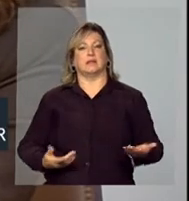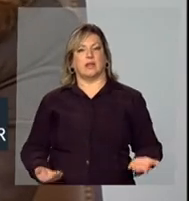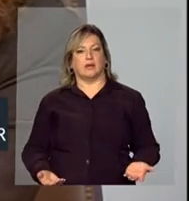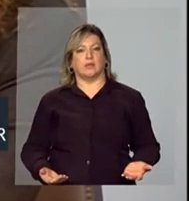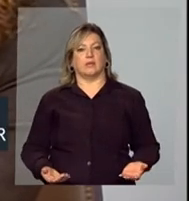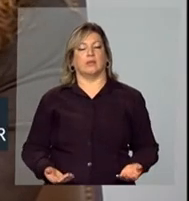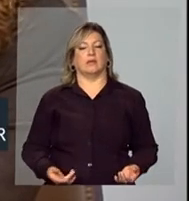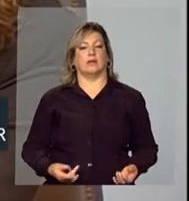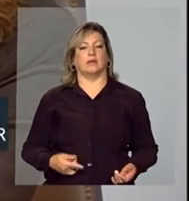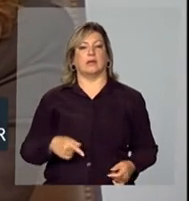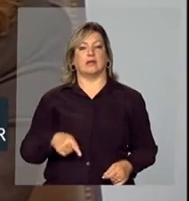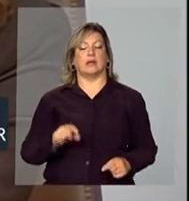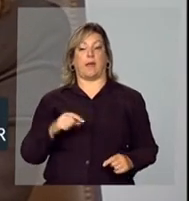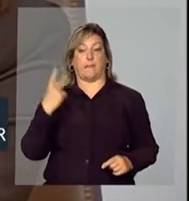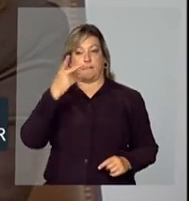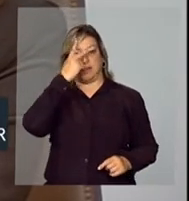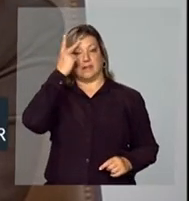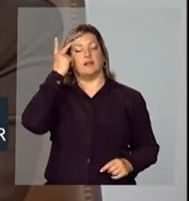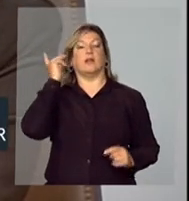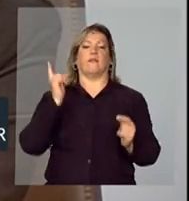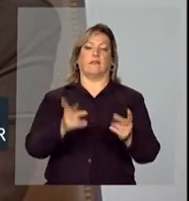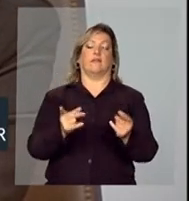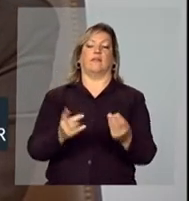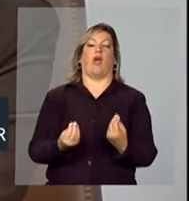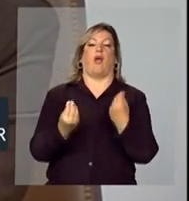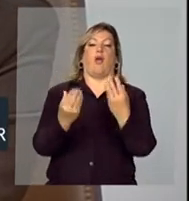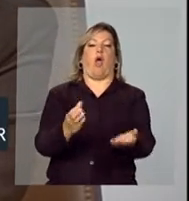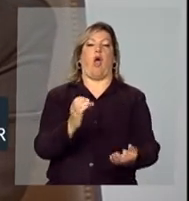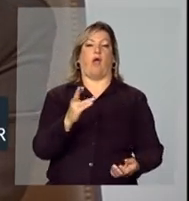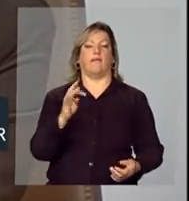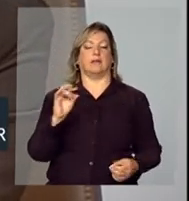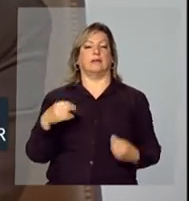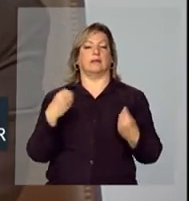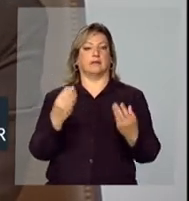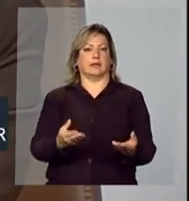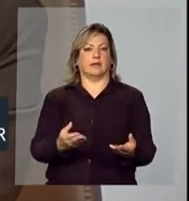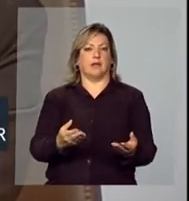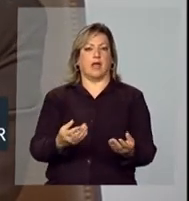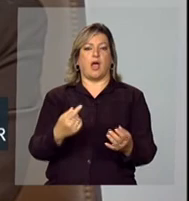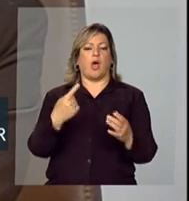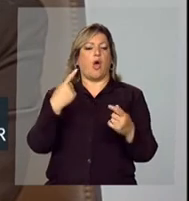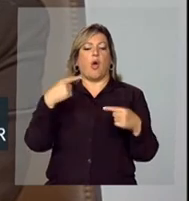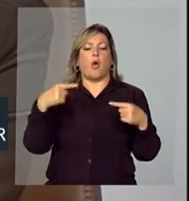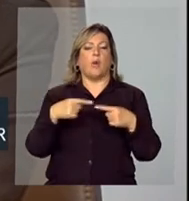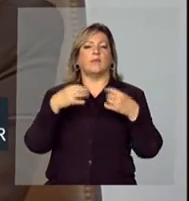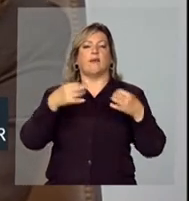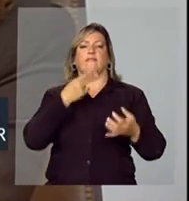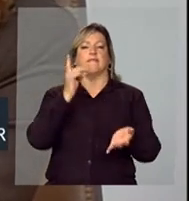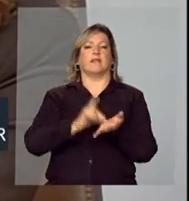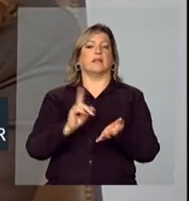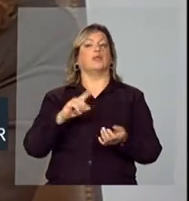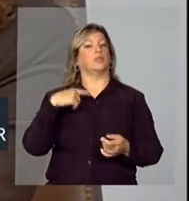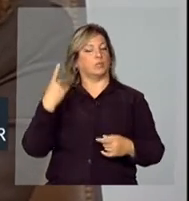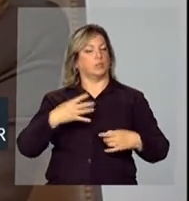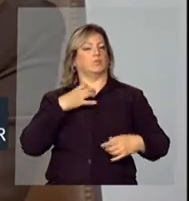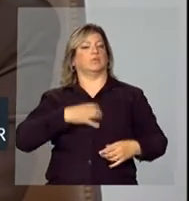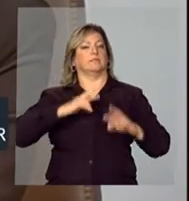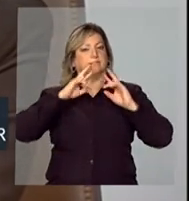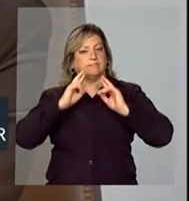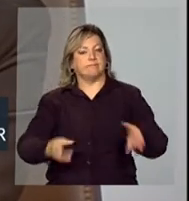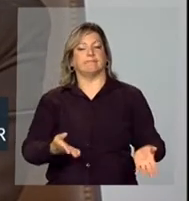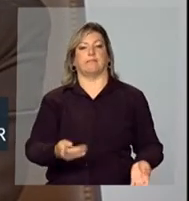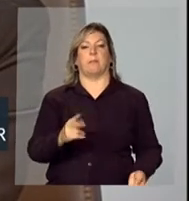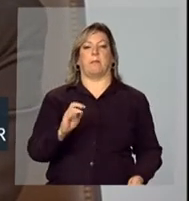o descumprimento a oferta é é uma dos das grandes demandas dos consumidores né